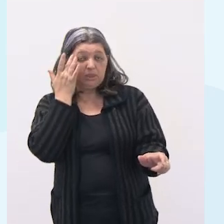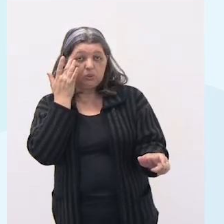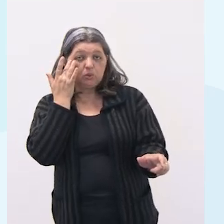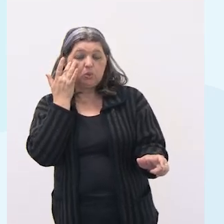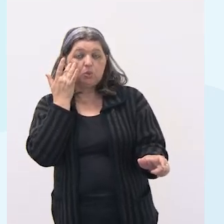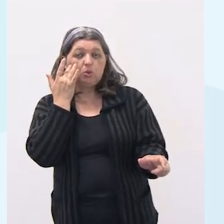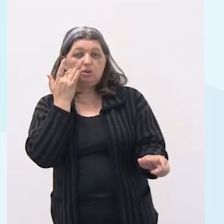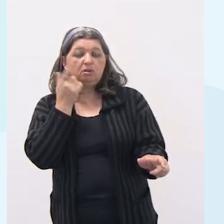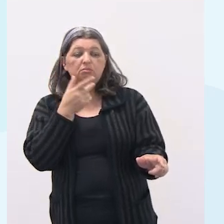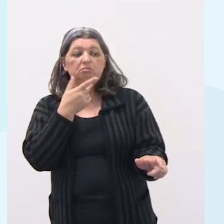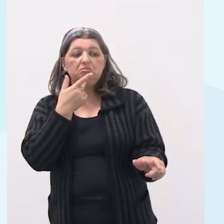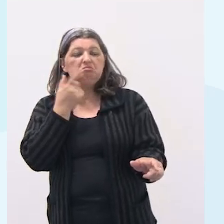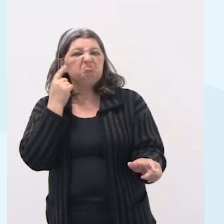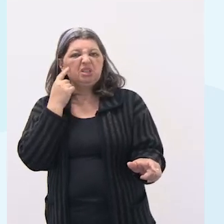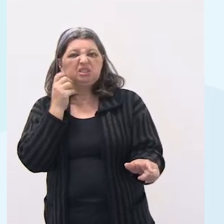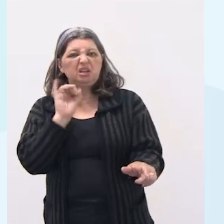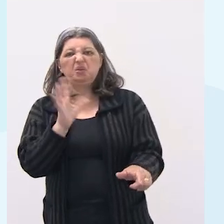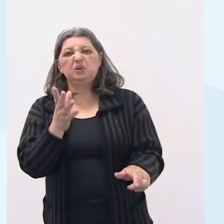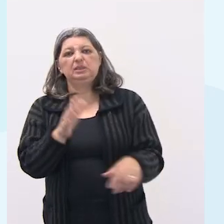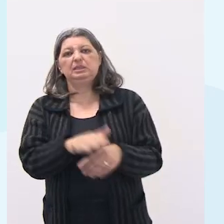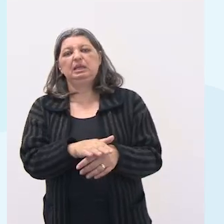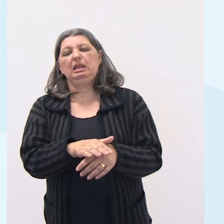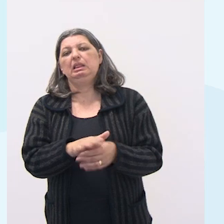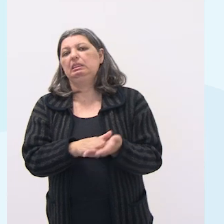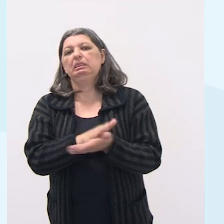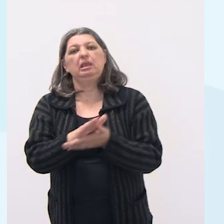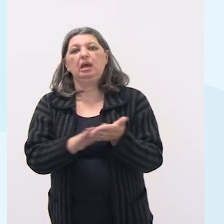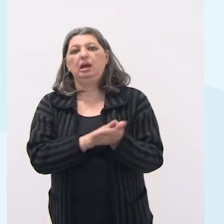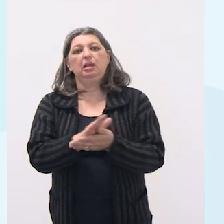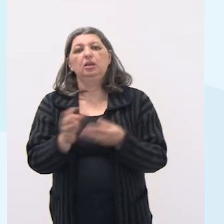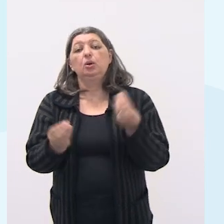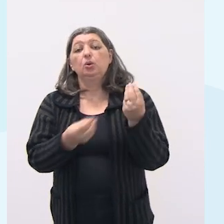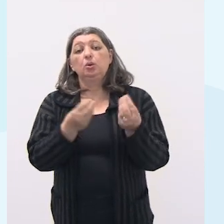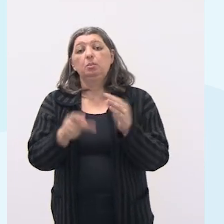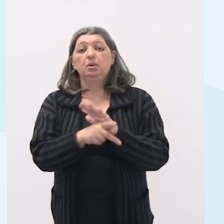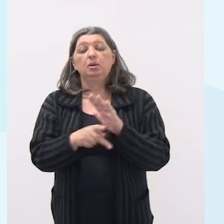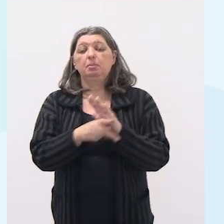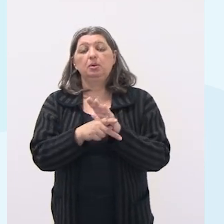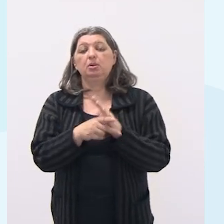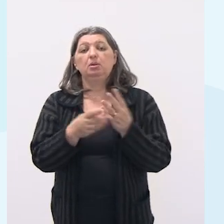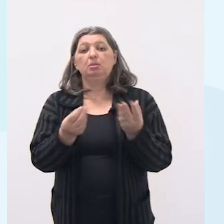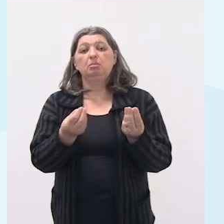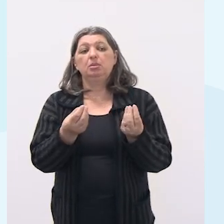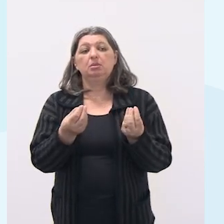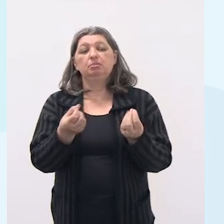nada com ele. Porque como é esse registro,